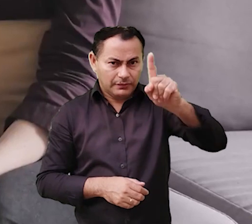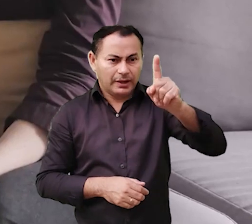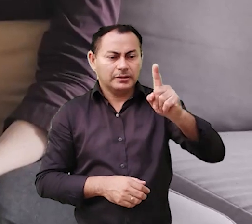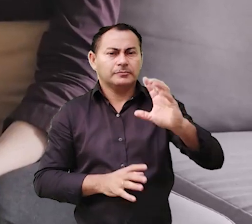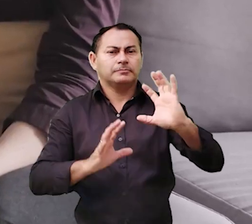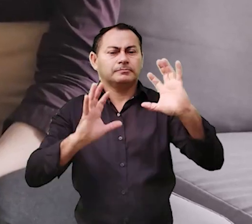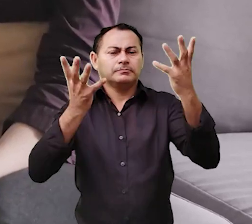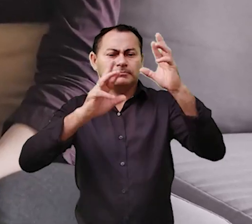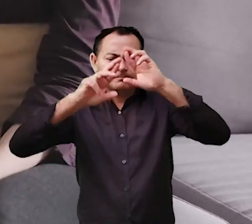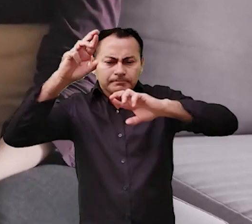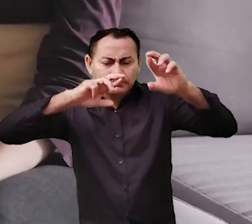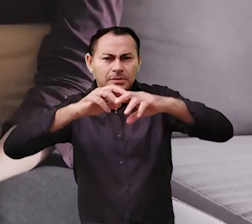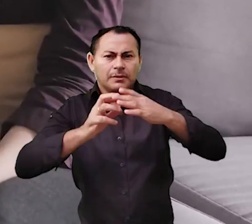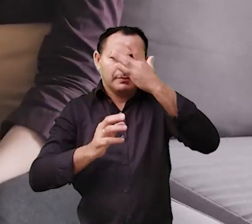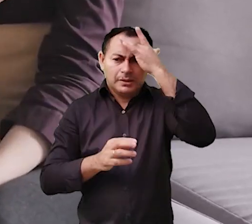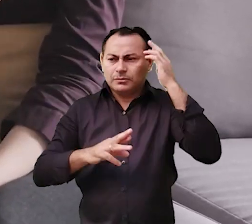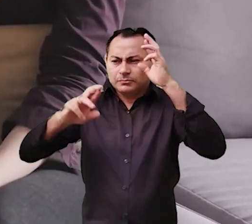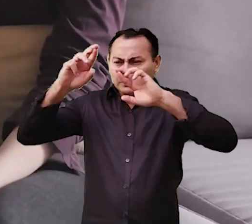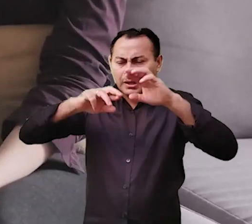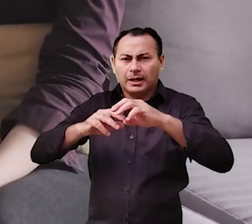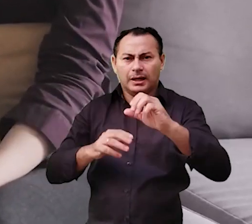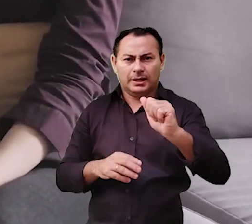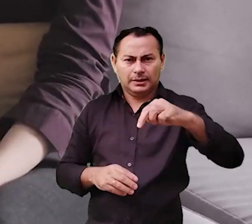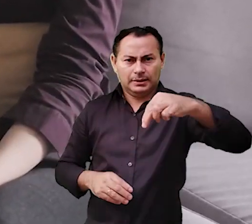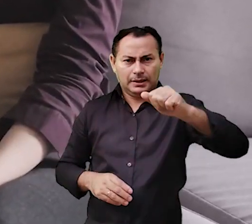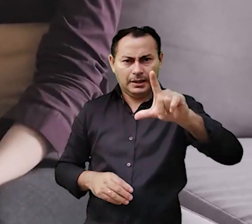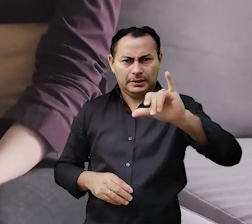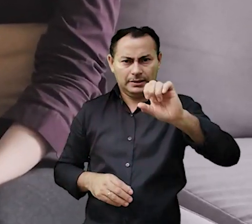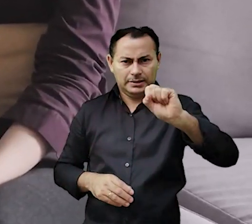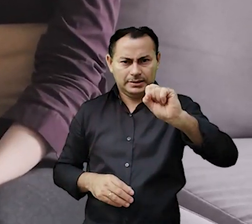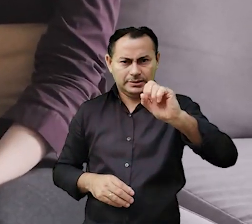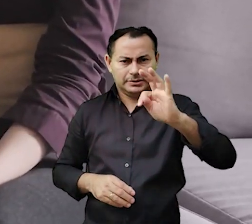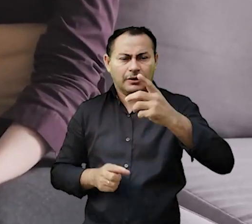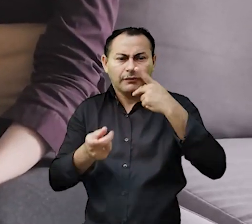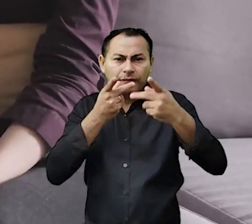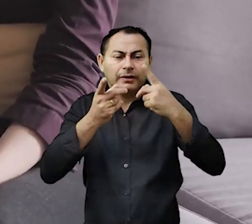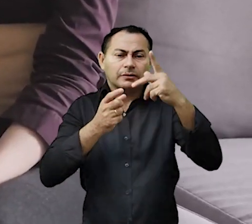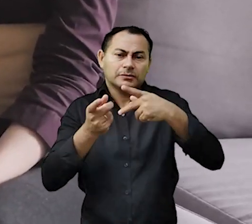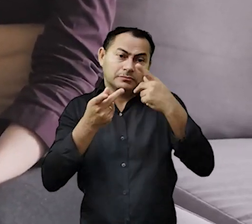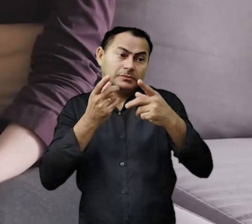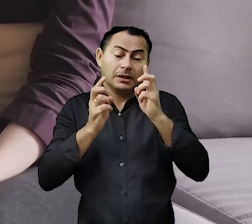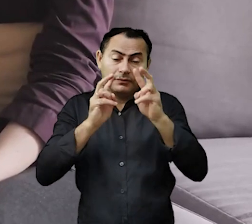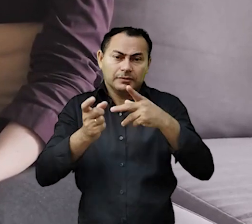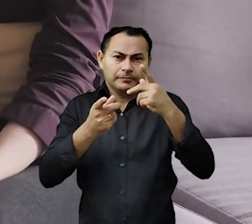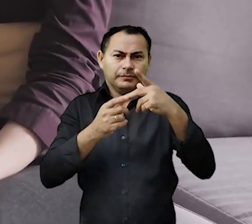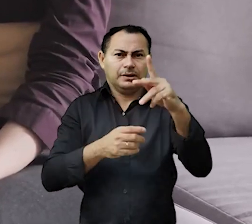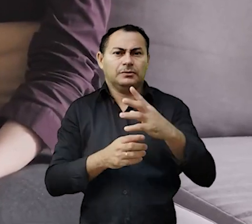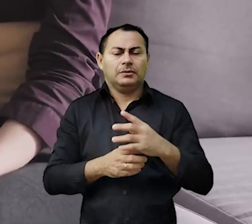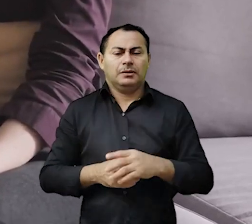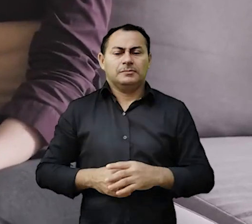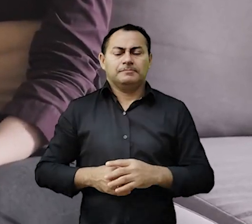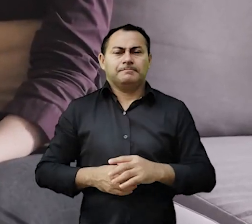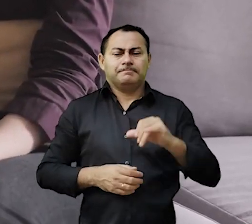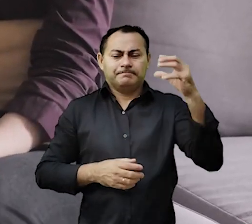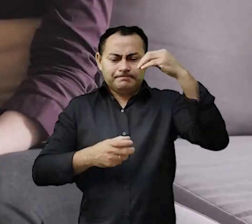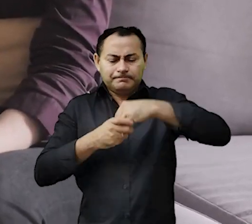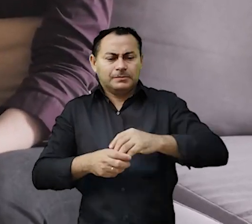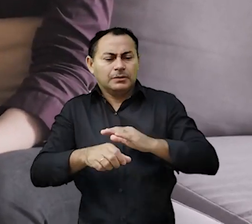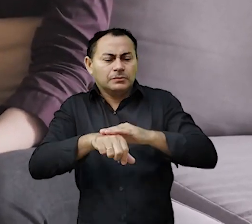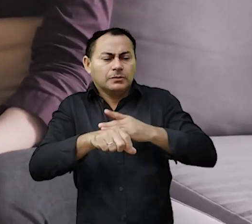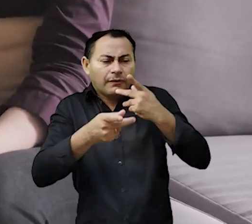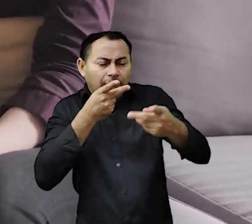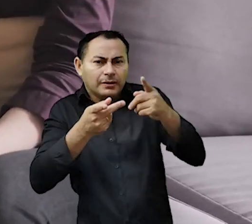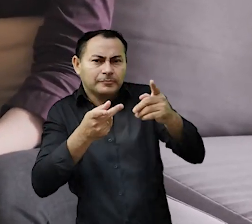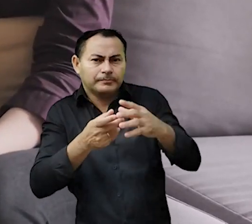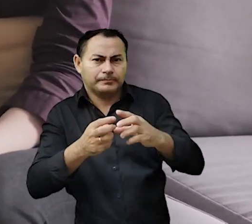uma sessão de análise, o analista é limitado pelo que você deixa que ele saiba a seu respeito, pela sua sinceridade para com